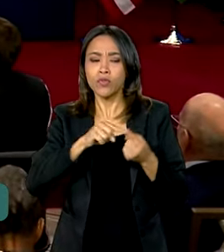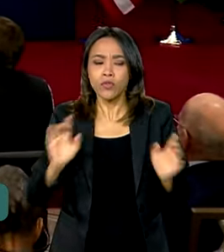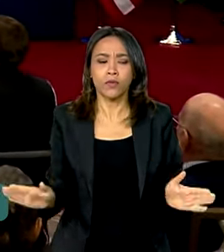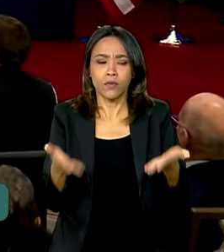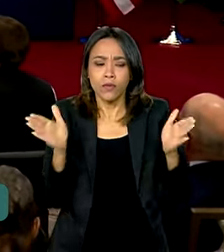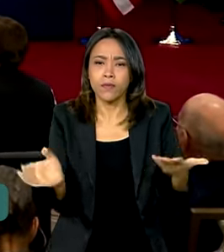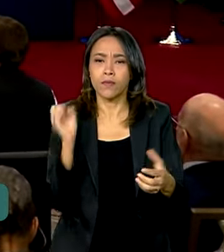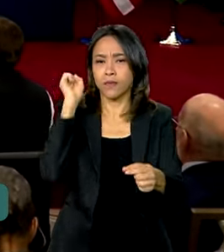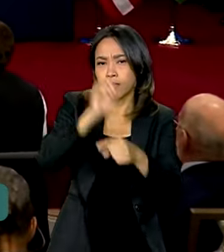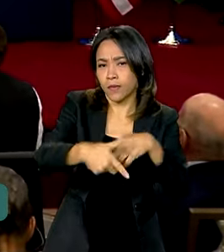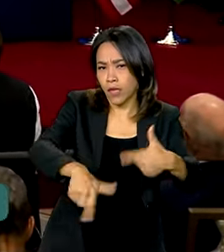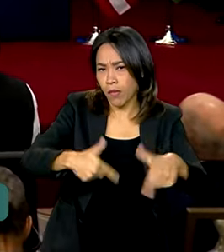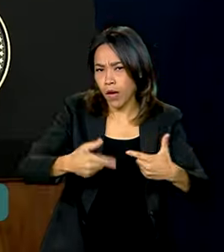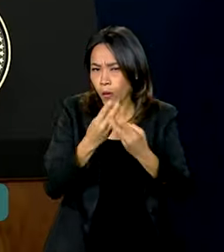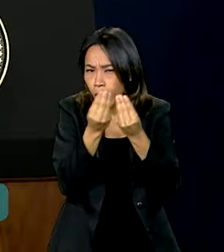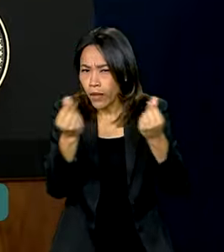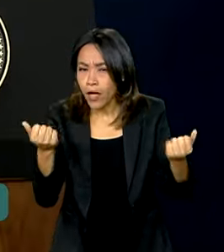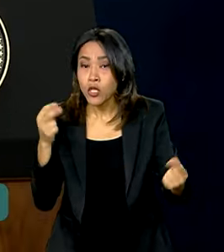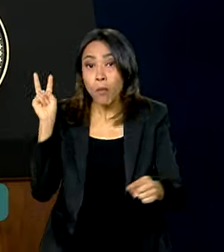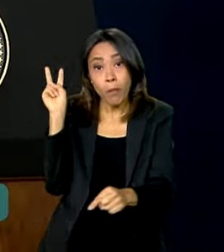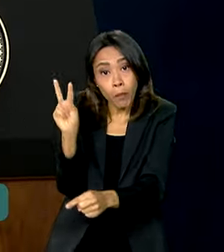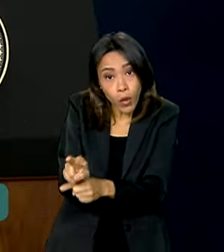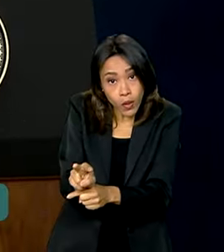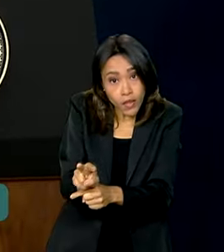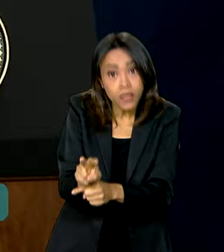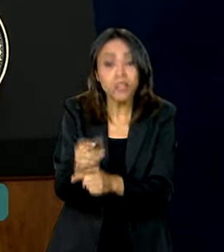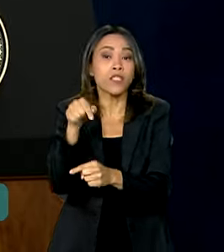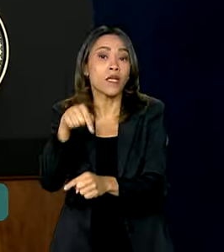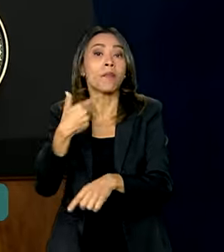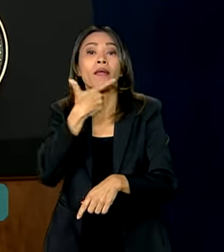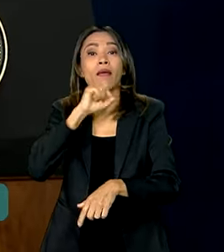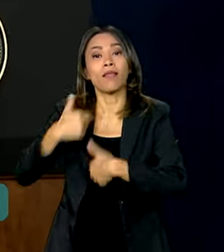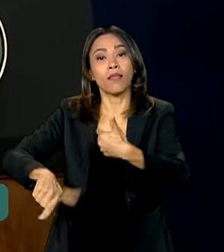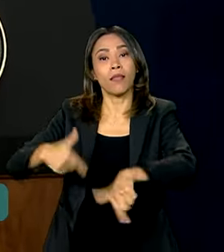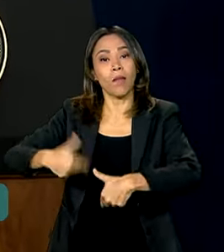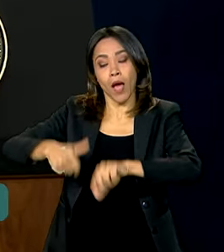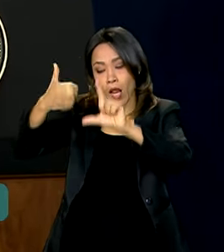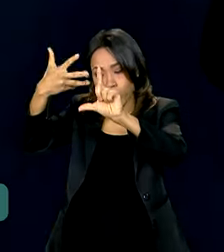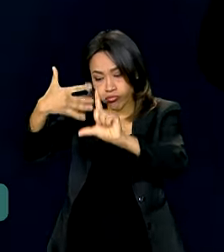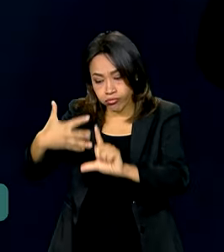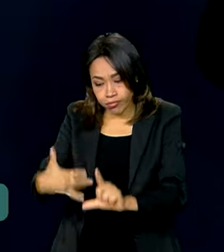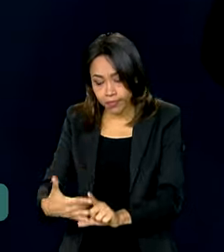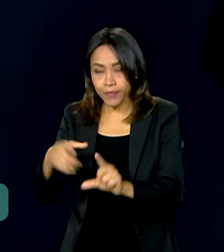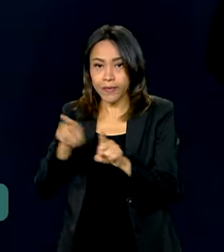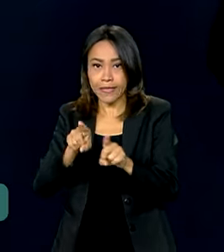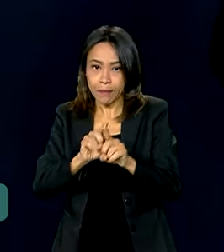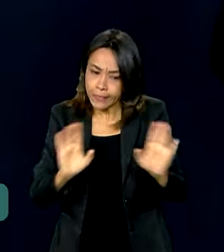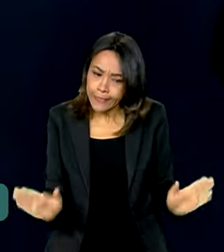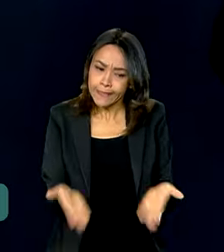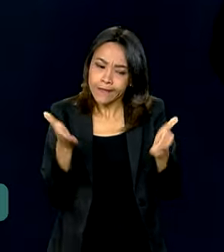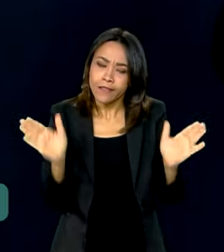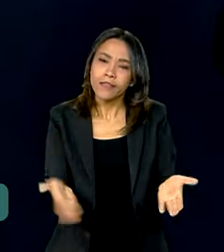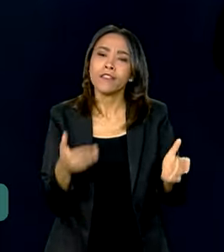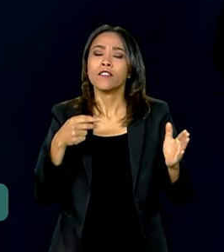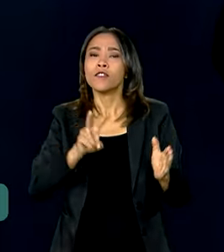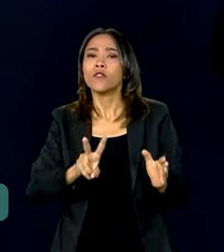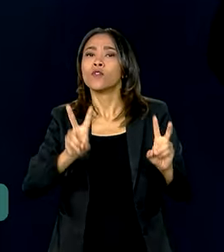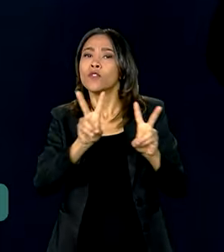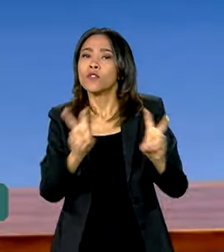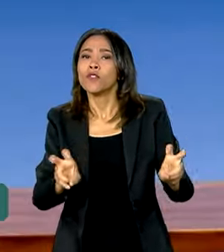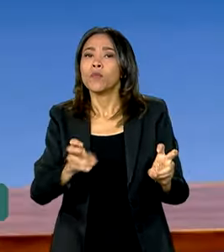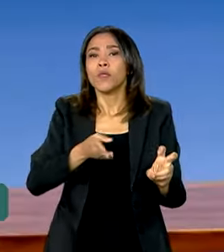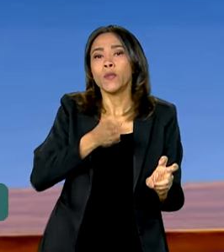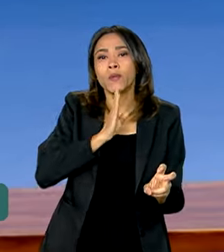qualidade, proteger trabalhadores que atuam nas plataformas digitais e promover o conhecimento sobre direitos